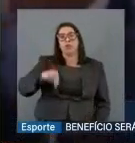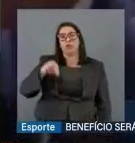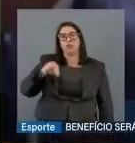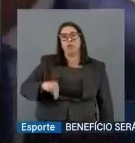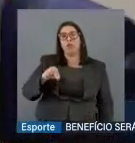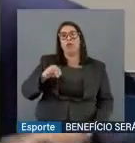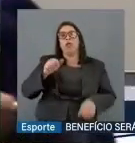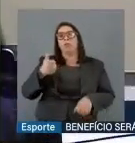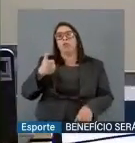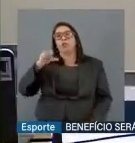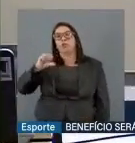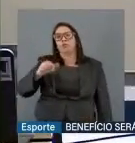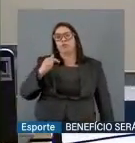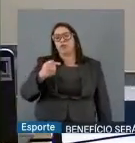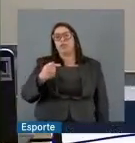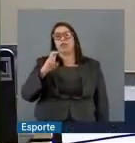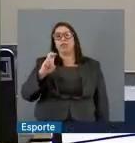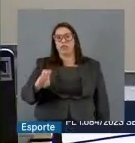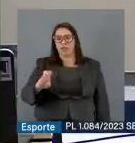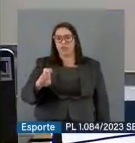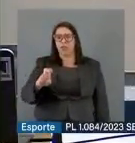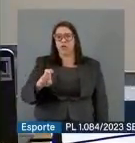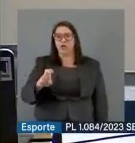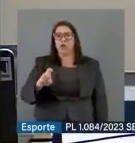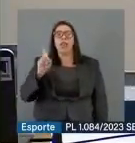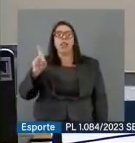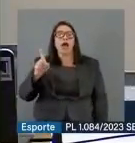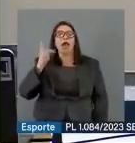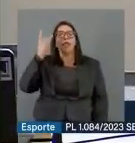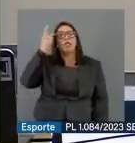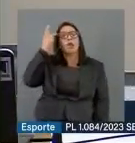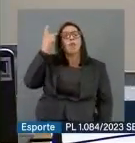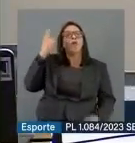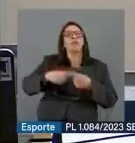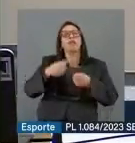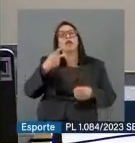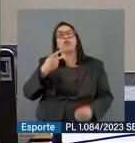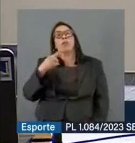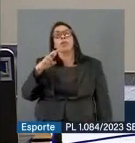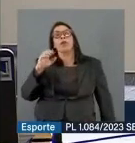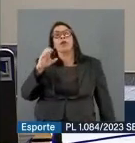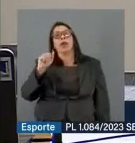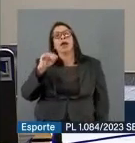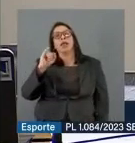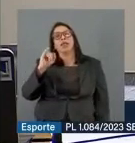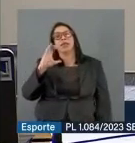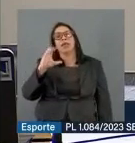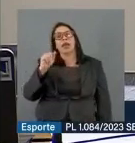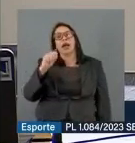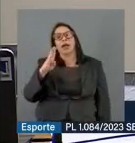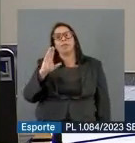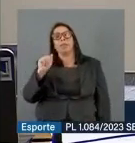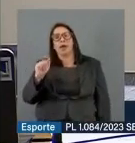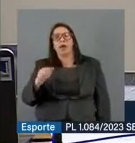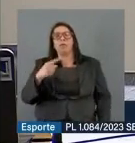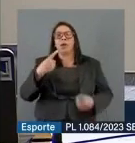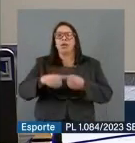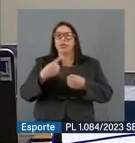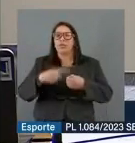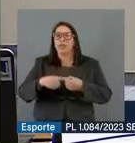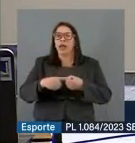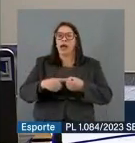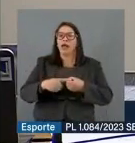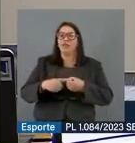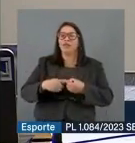representante do povo, trazendo as melhores vacinas, como a Jussey, a Pfizer, né? Entre